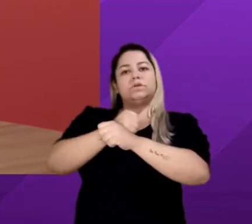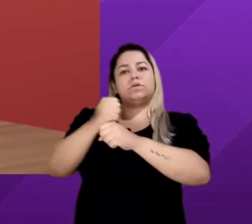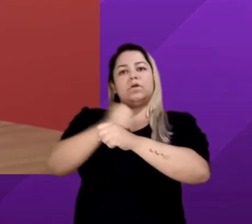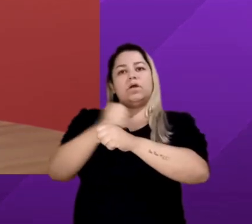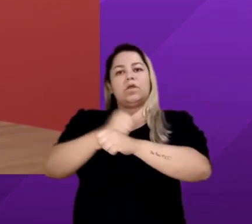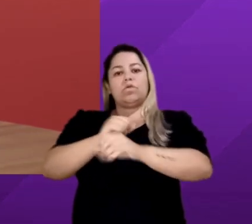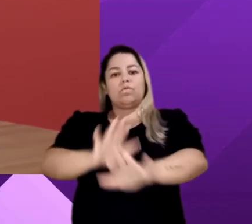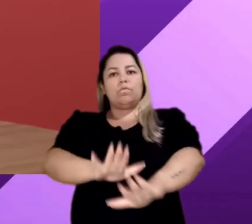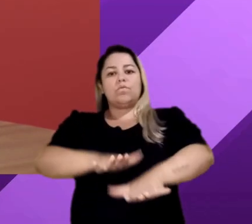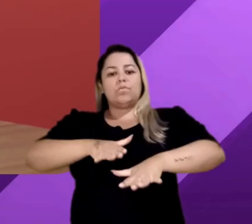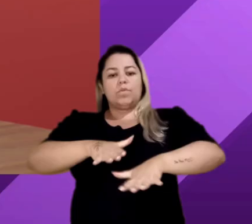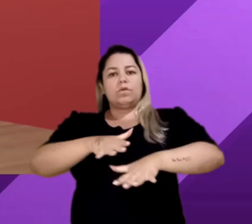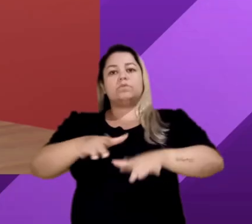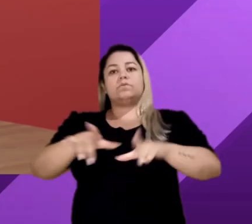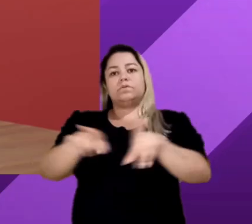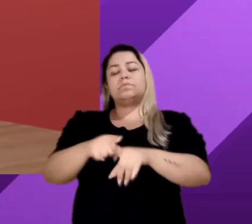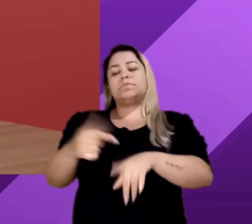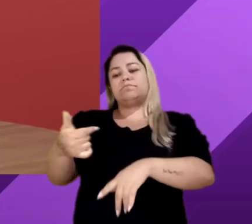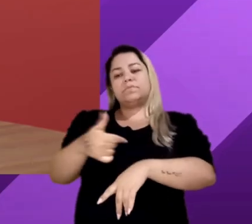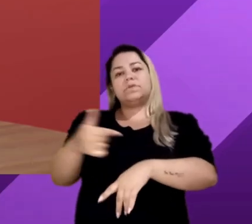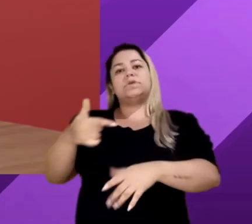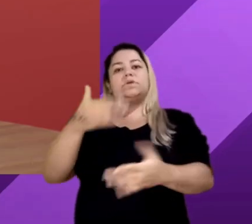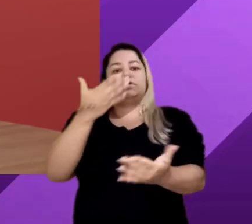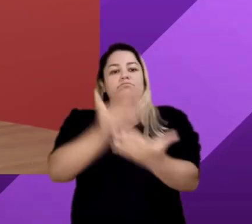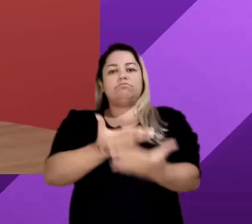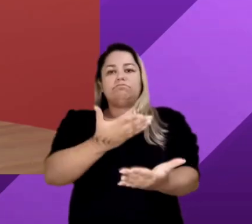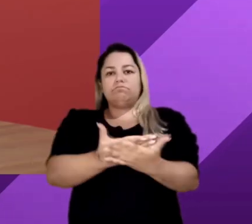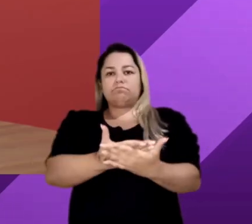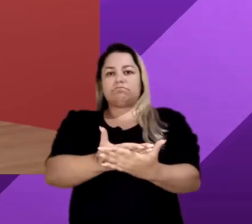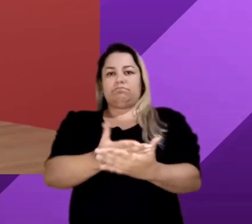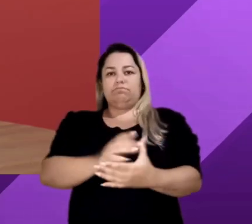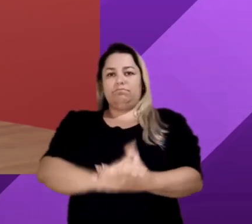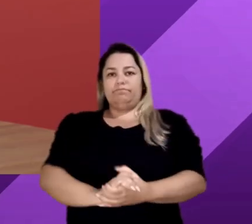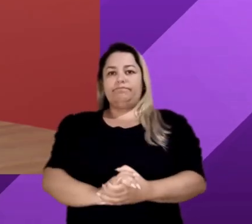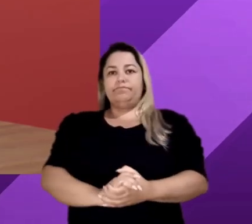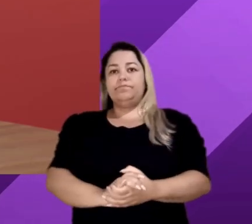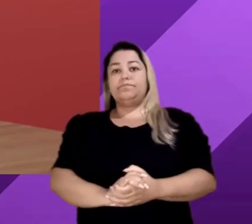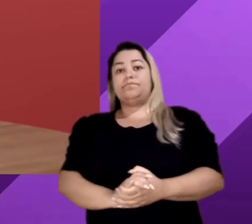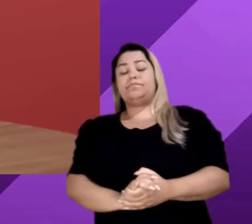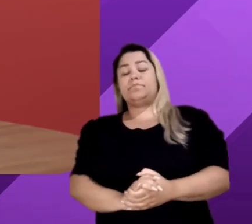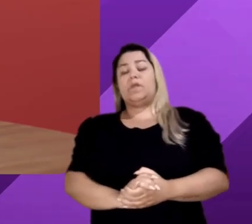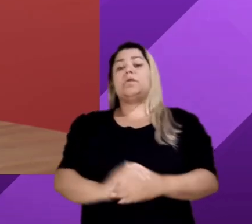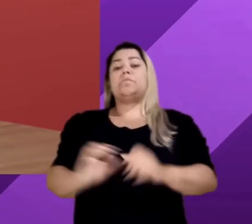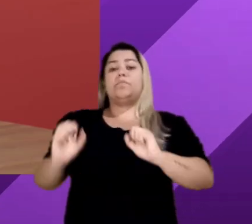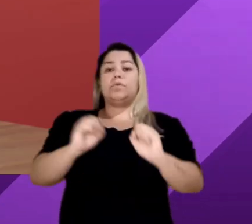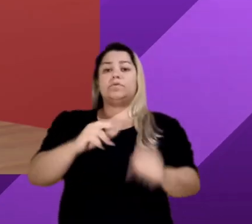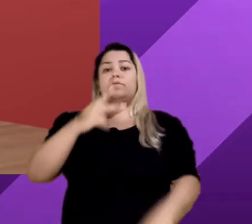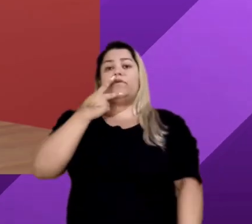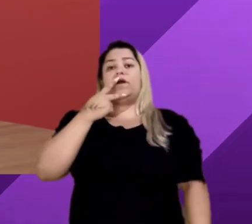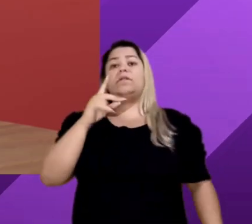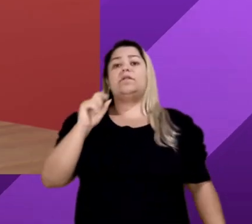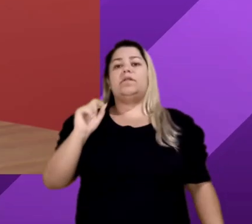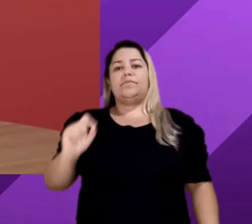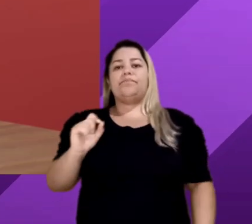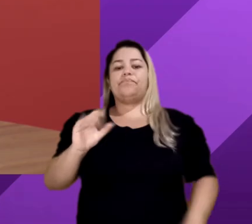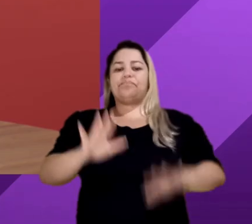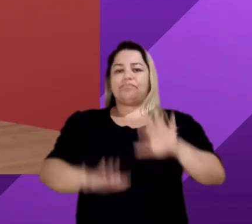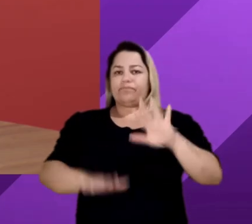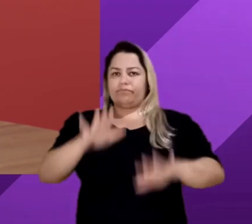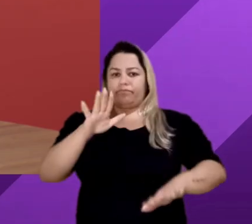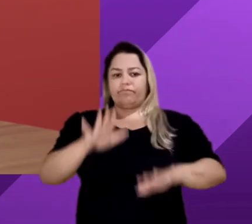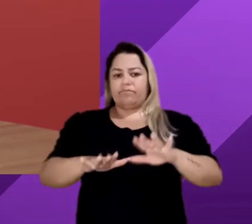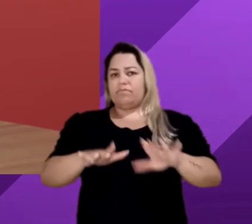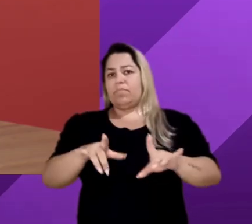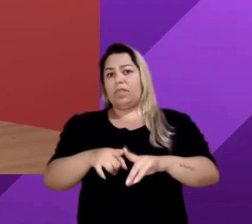movimento secundarista, estudantil, mas eu posso dizer que talvez a semente primeira da minha